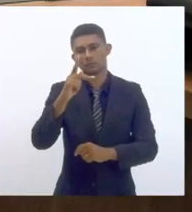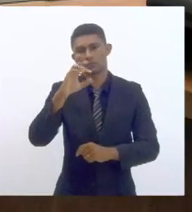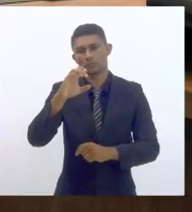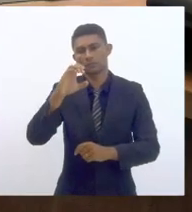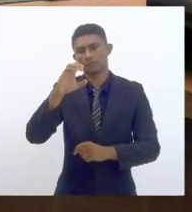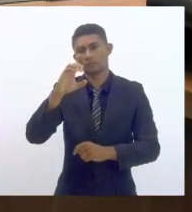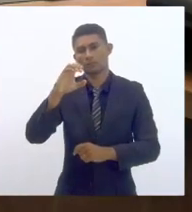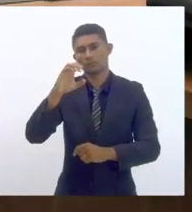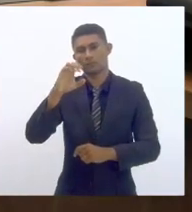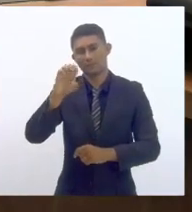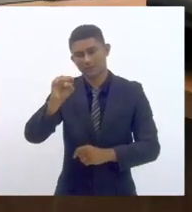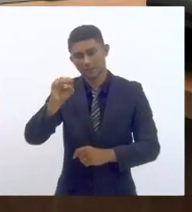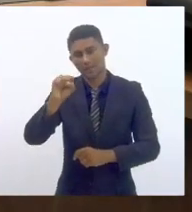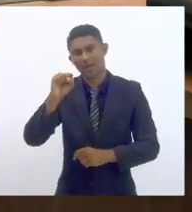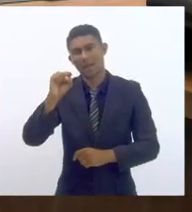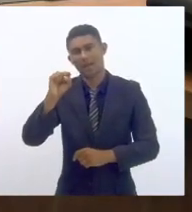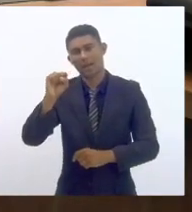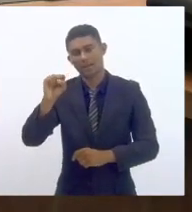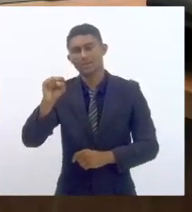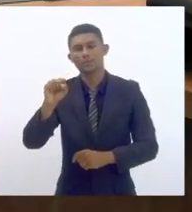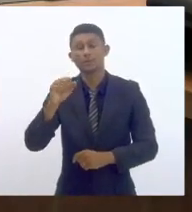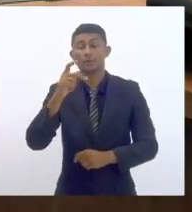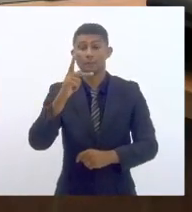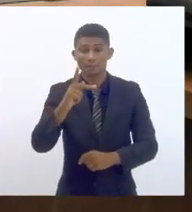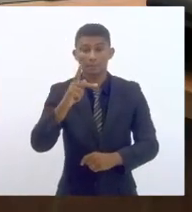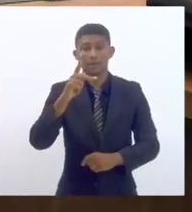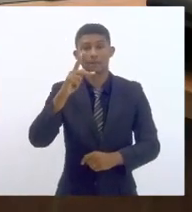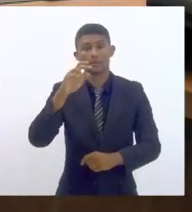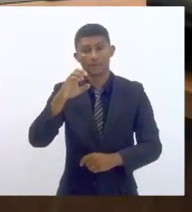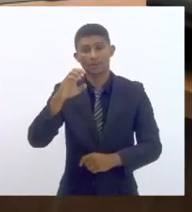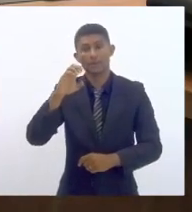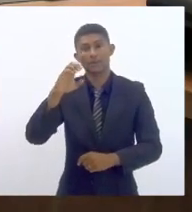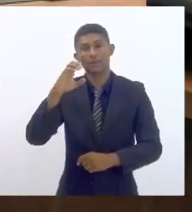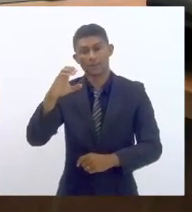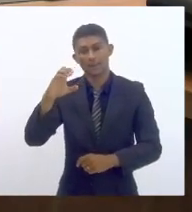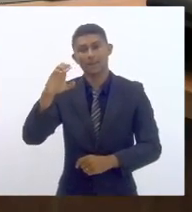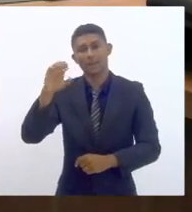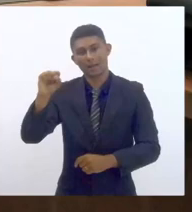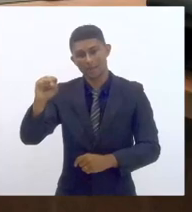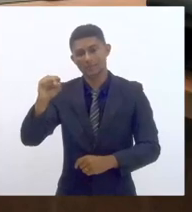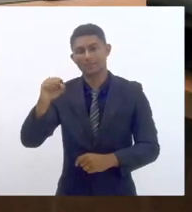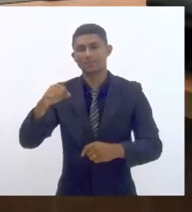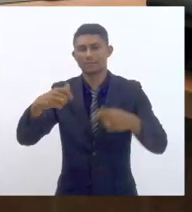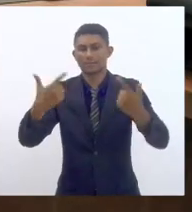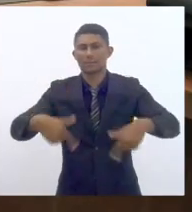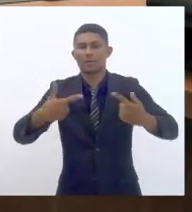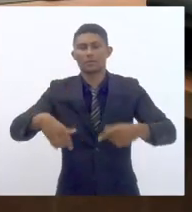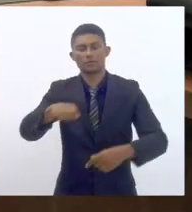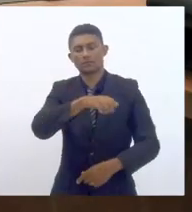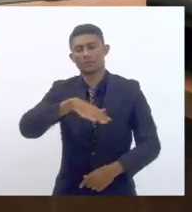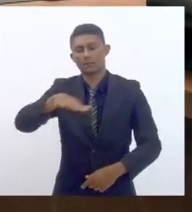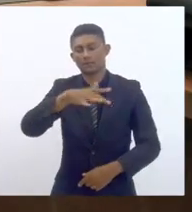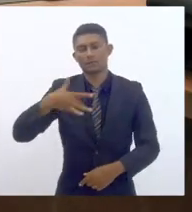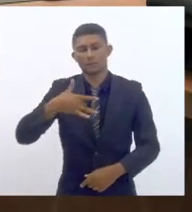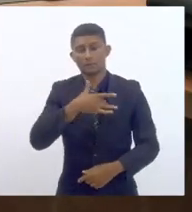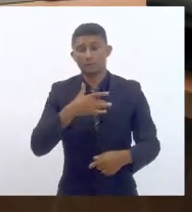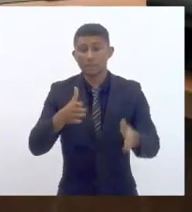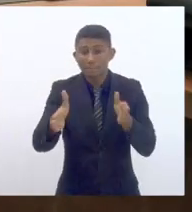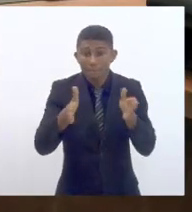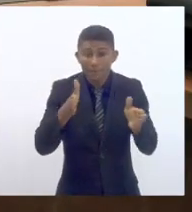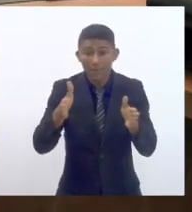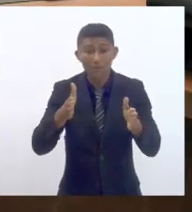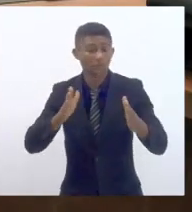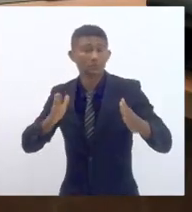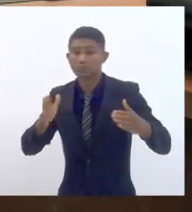das gratificações do PCCS dos trabalhadores da saúde. O prazo, presidente, se esgota